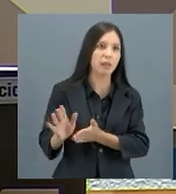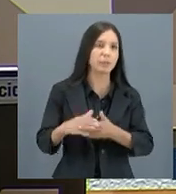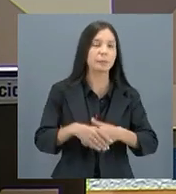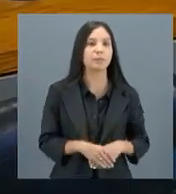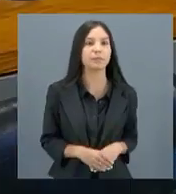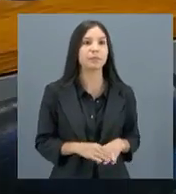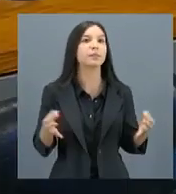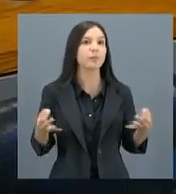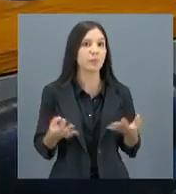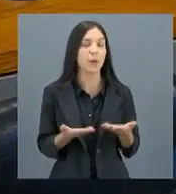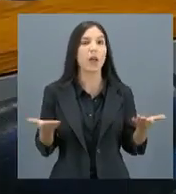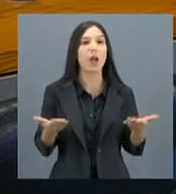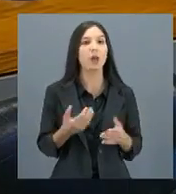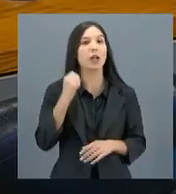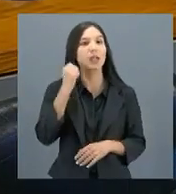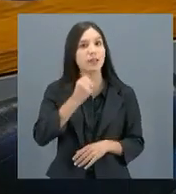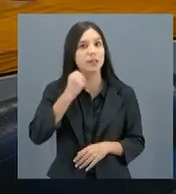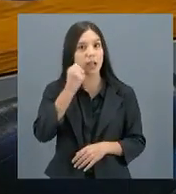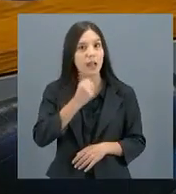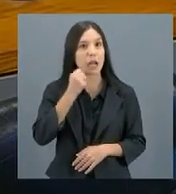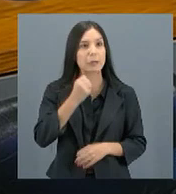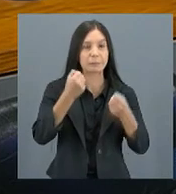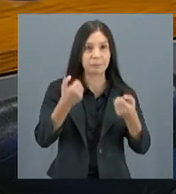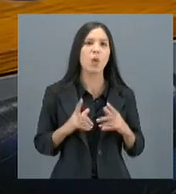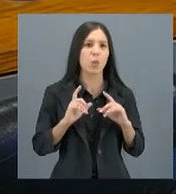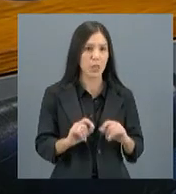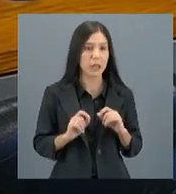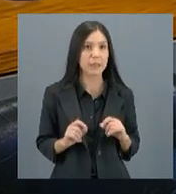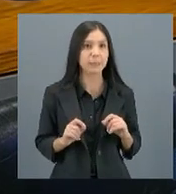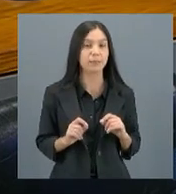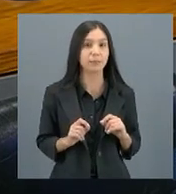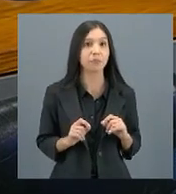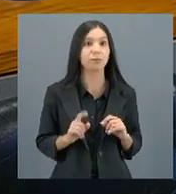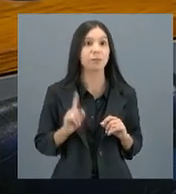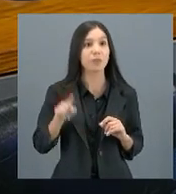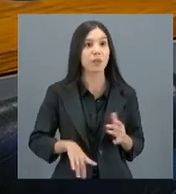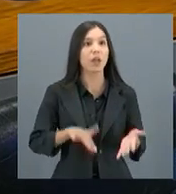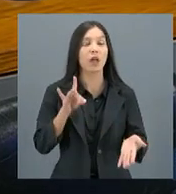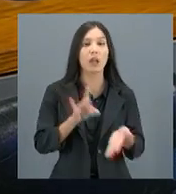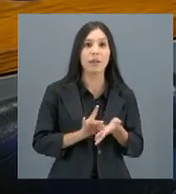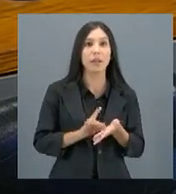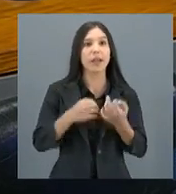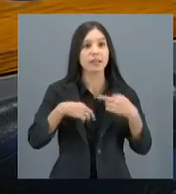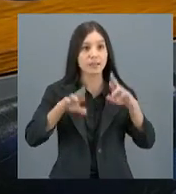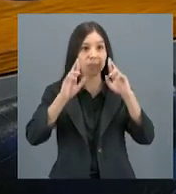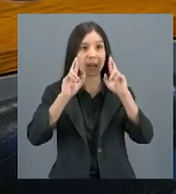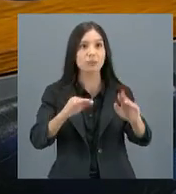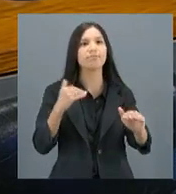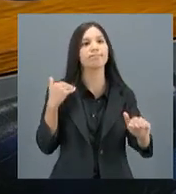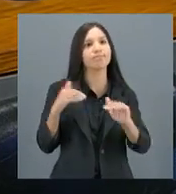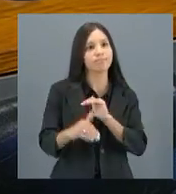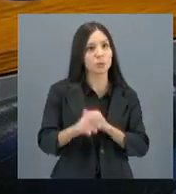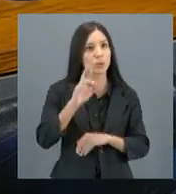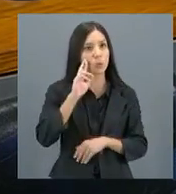Perfeito, perfeito. Senador Cajuru, para concluir a minha participação, de forma muito respeitosa, discordar do